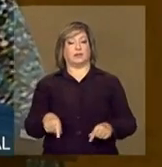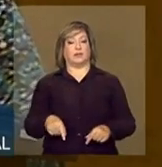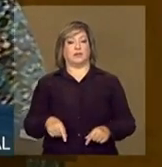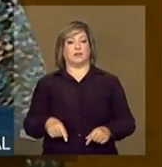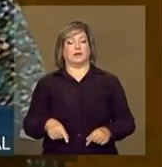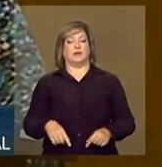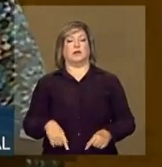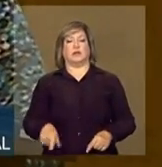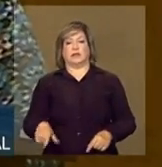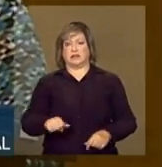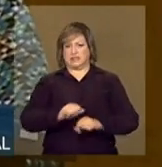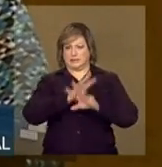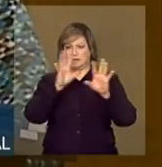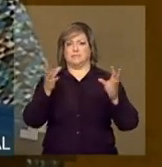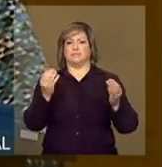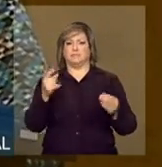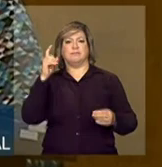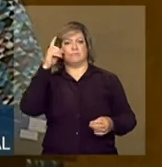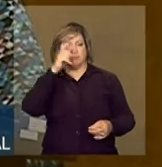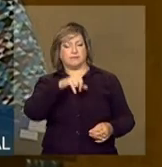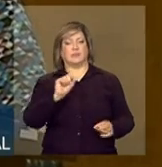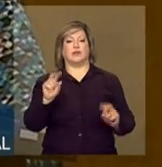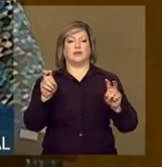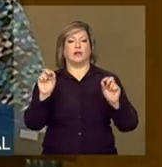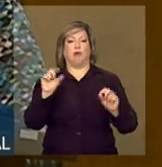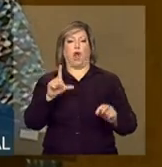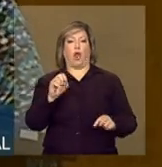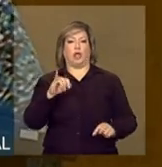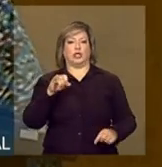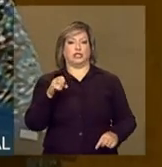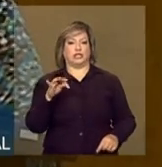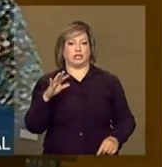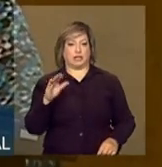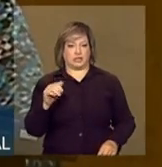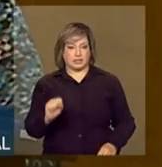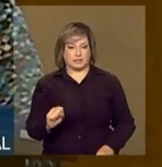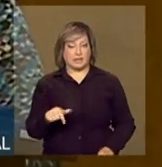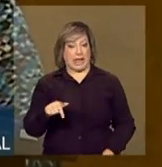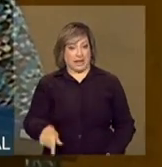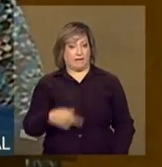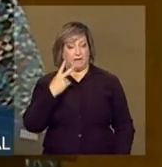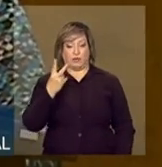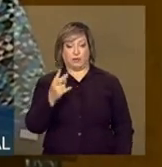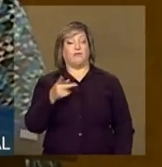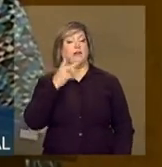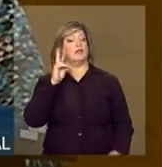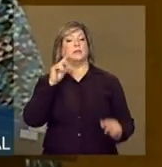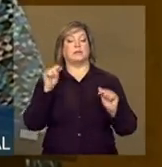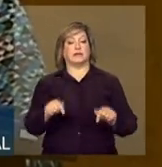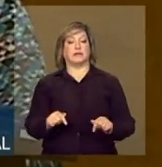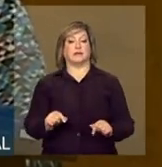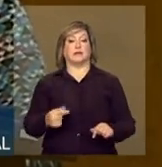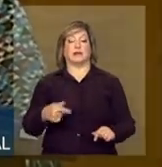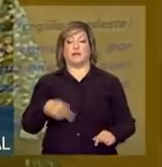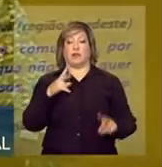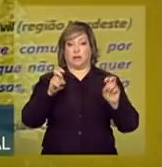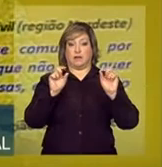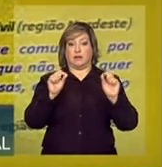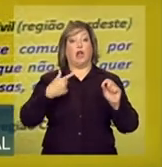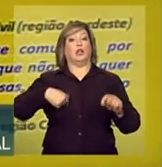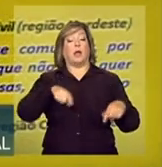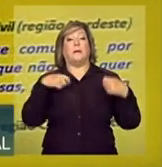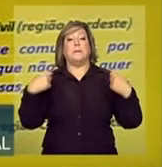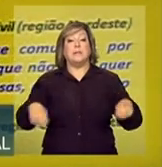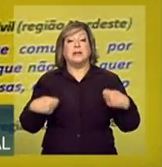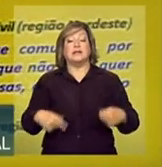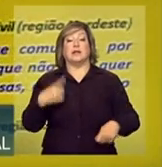é muito explícito essa dificuldade das questões logísticas. Essas duas falas exemplificam isso. Nós vamos precisar de um veículo para o